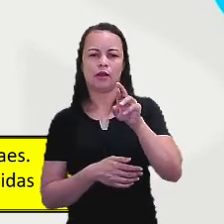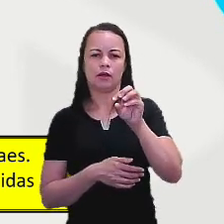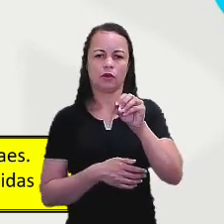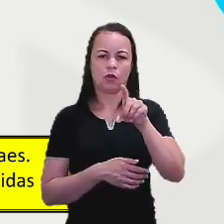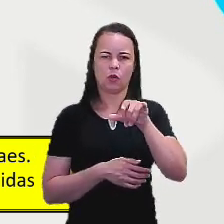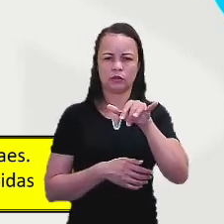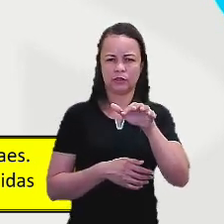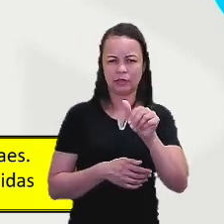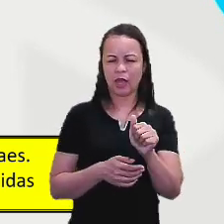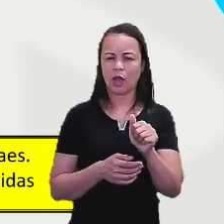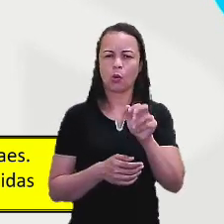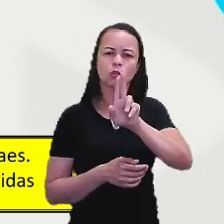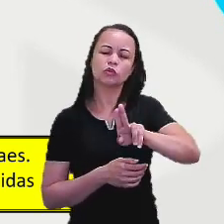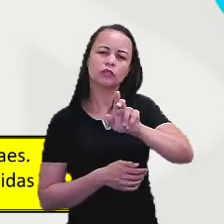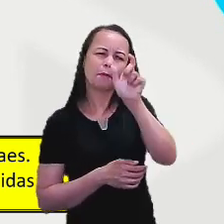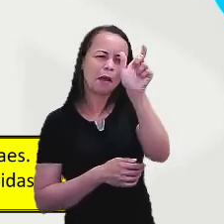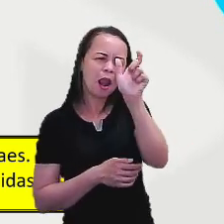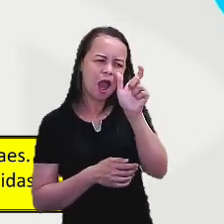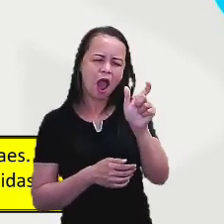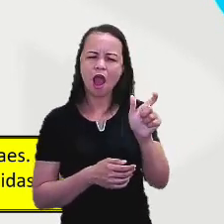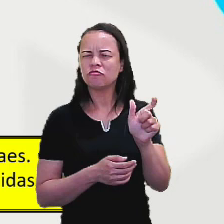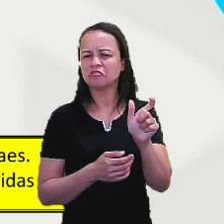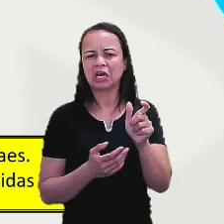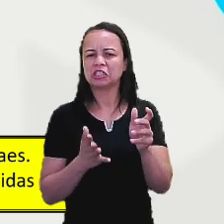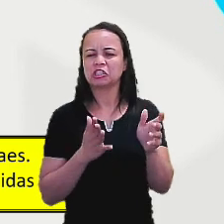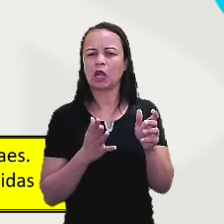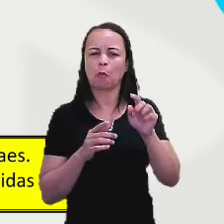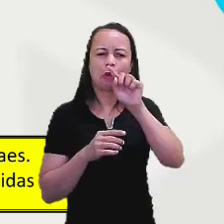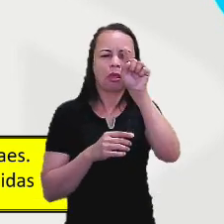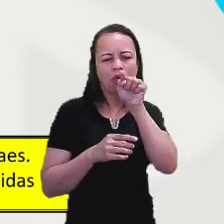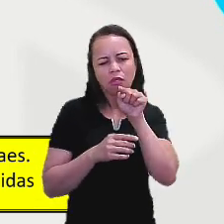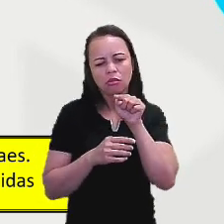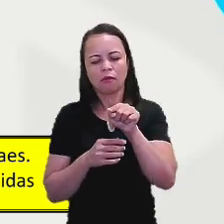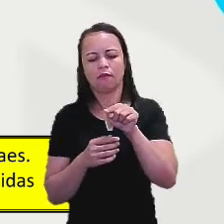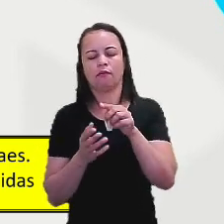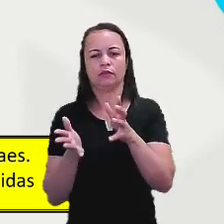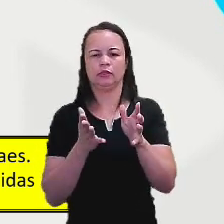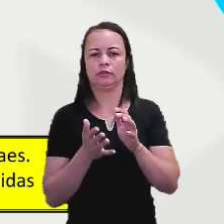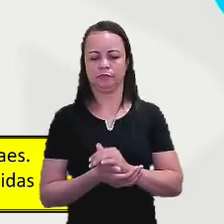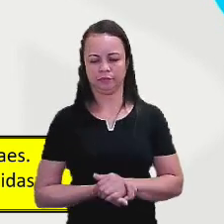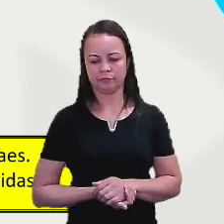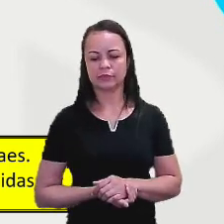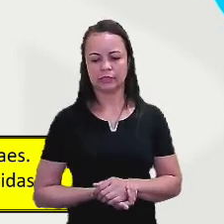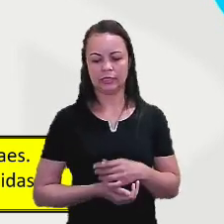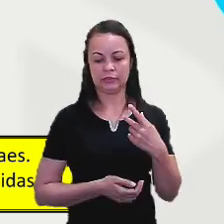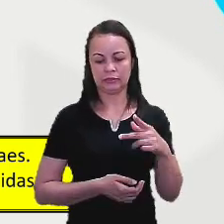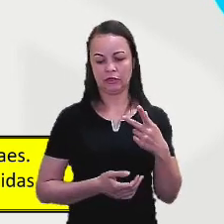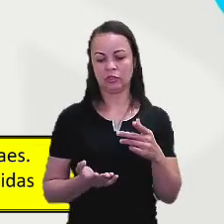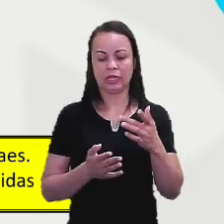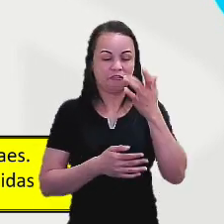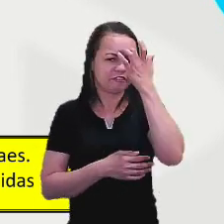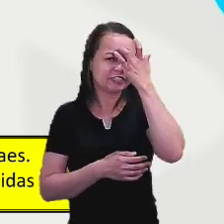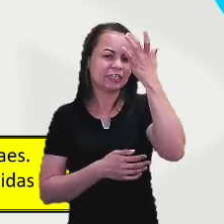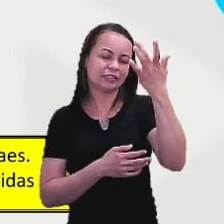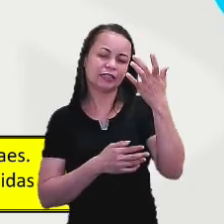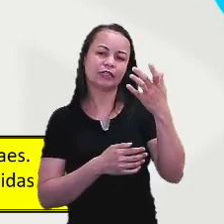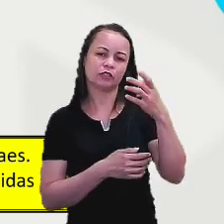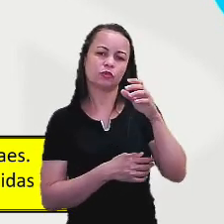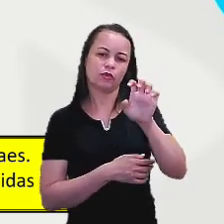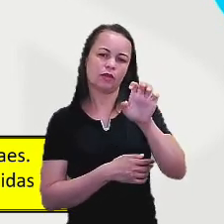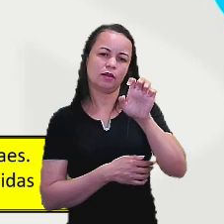palavras soltas, algumas interrogações. Então, Canção do Exílio Facilitada, ele até coloca esse título.